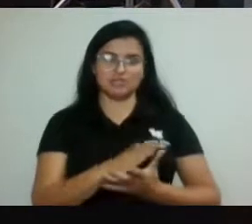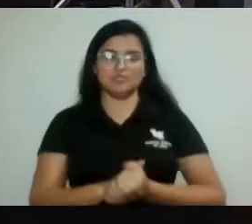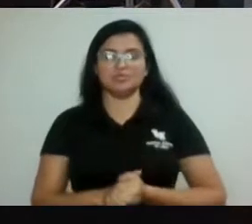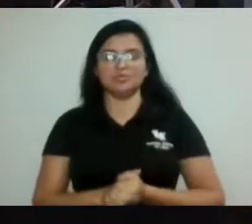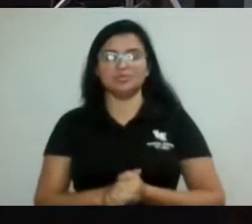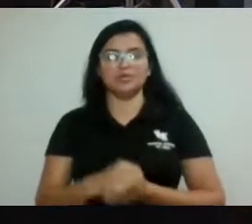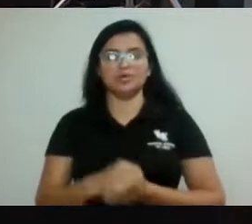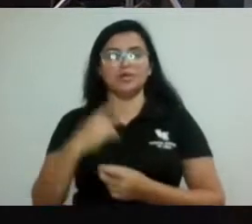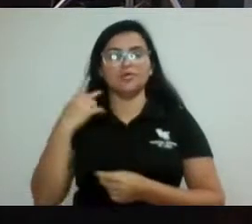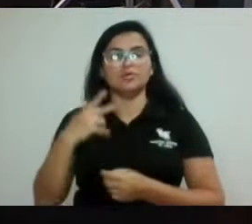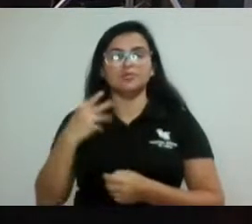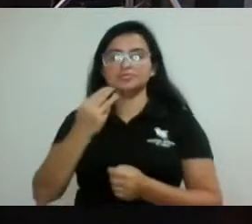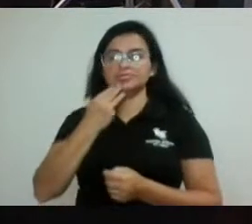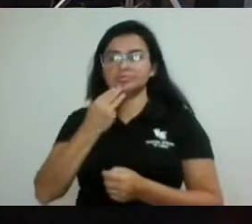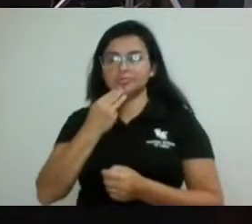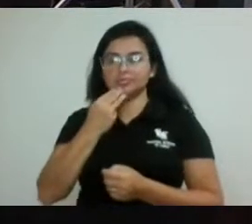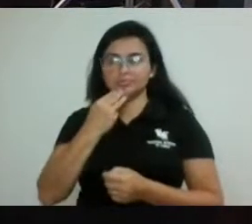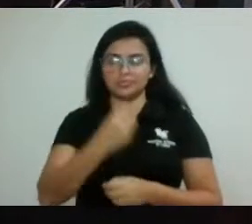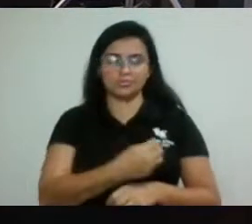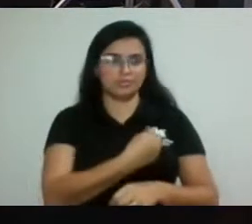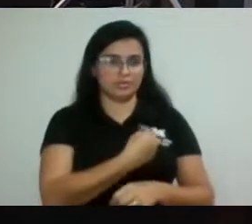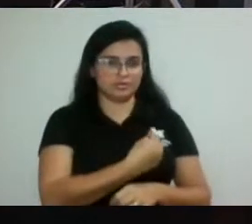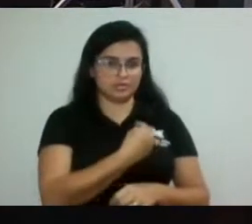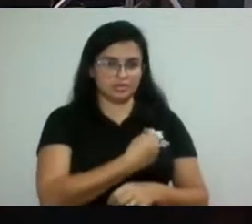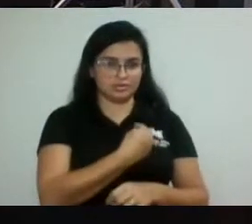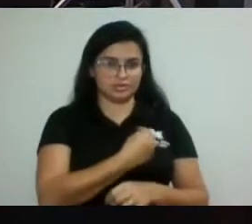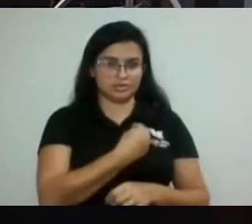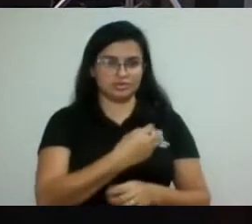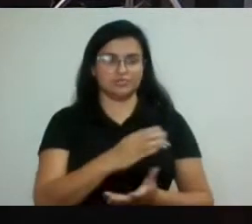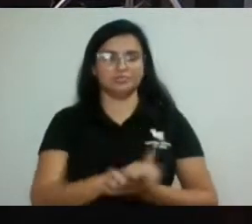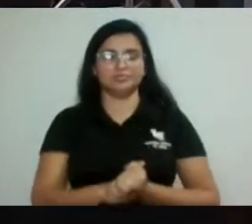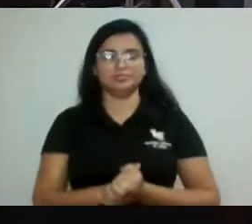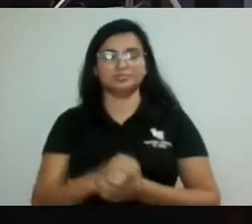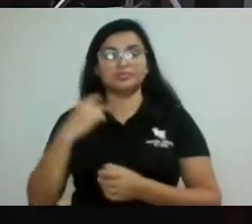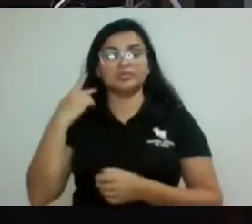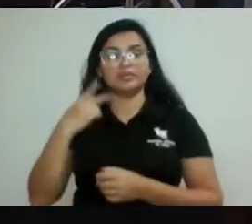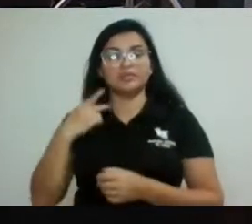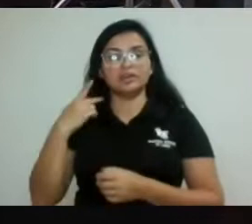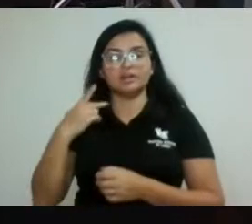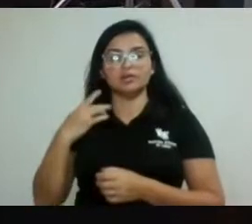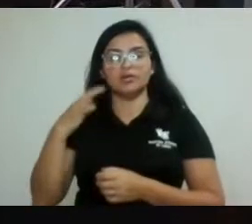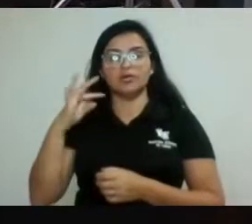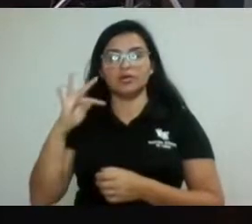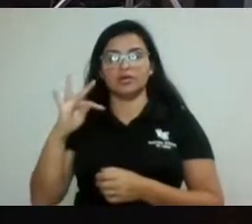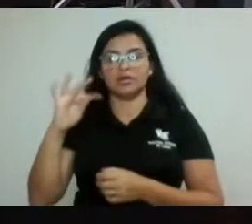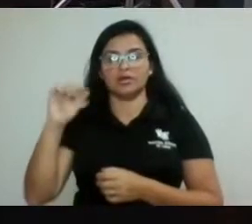Presente, excelência. Vereador Thalia Sobral. Presente, excelência.